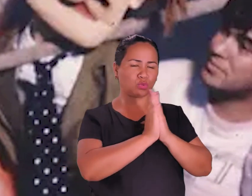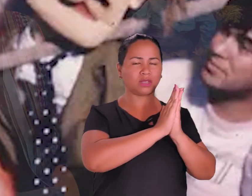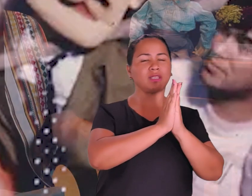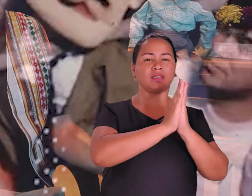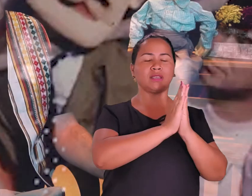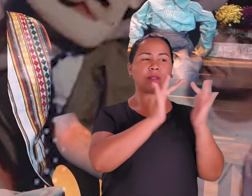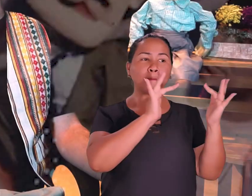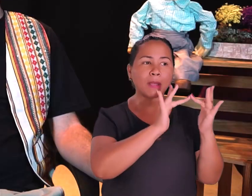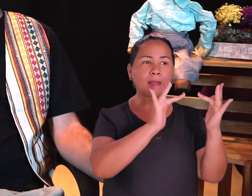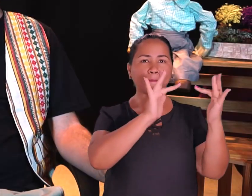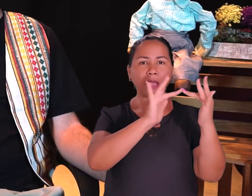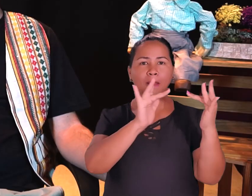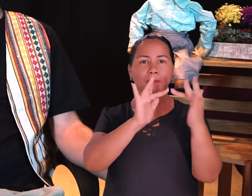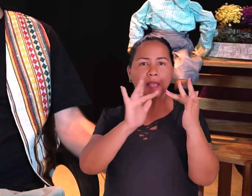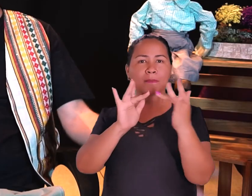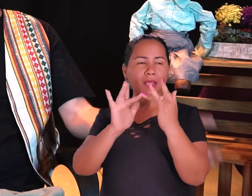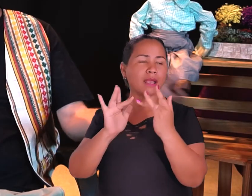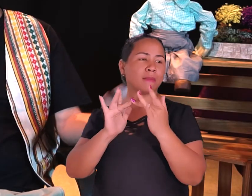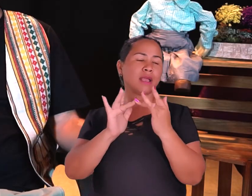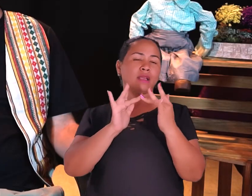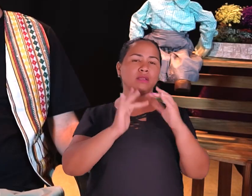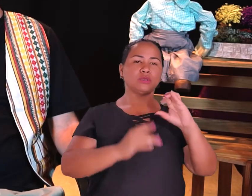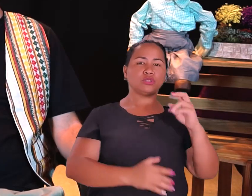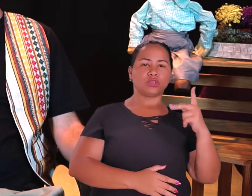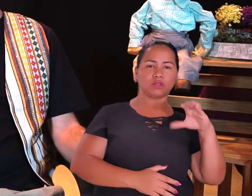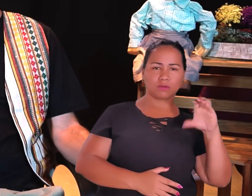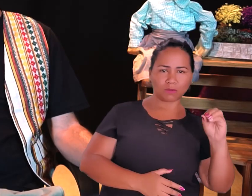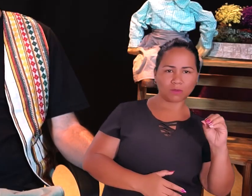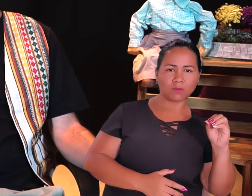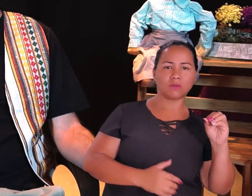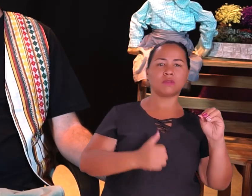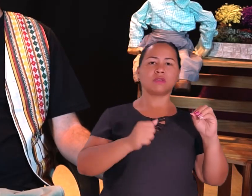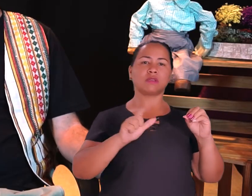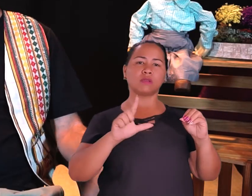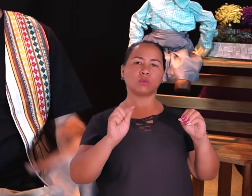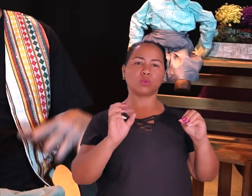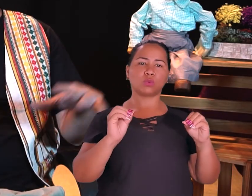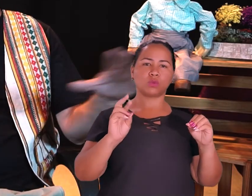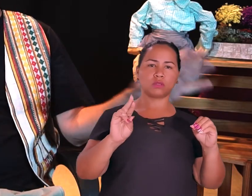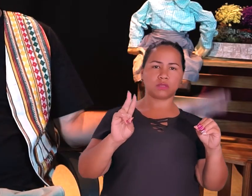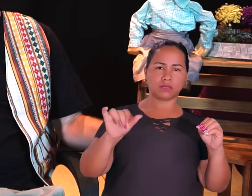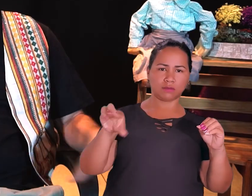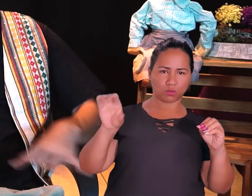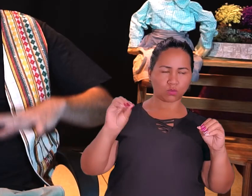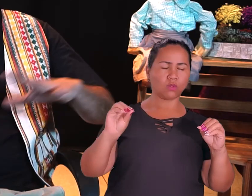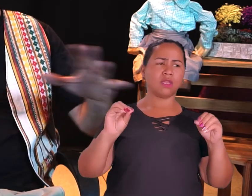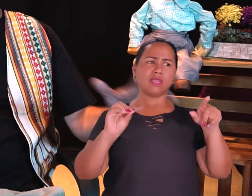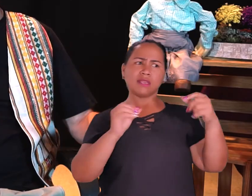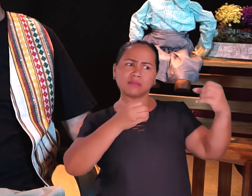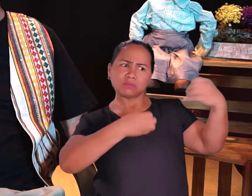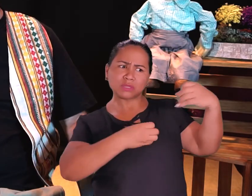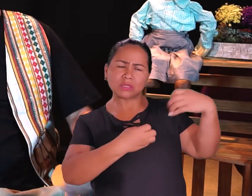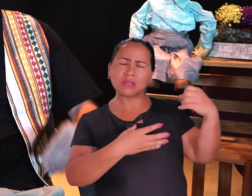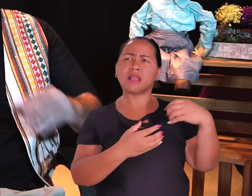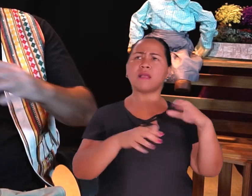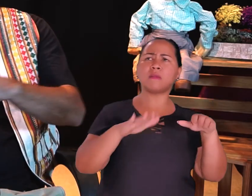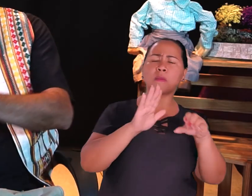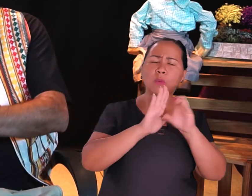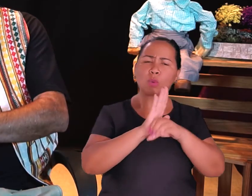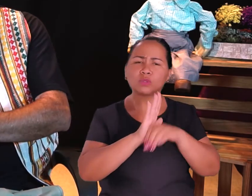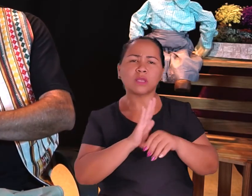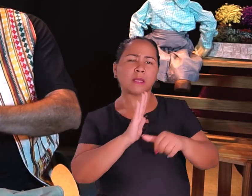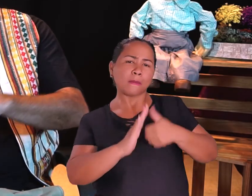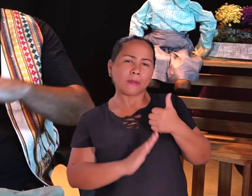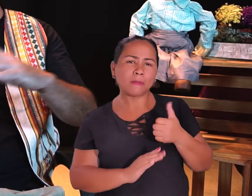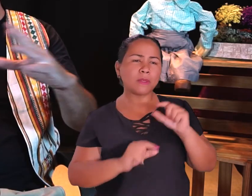o algodão. Então, foram aquelas pessoas que primeiro começaram a me passar os primeiros conceitos do que é o teatro de boneco, o que é o teatro de